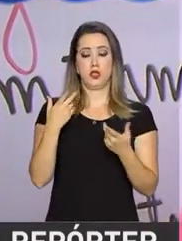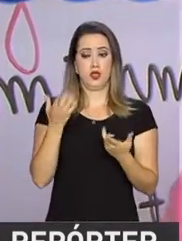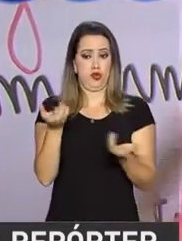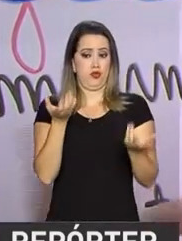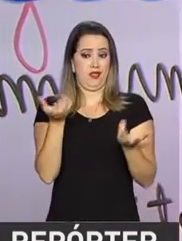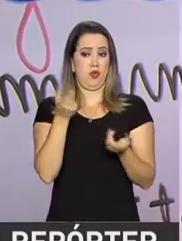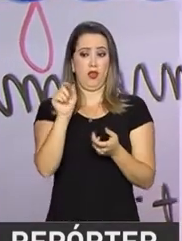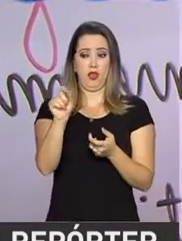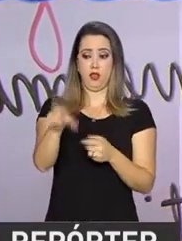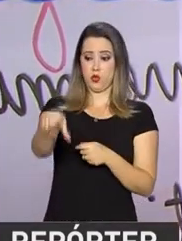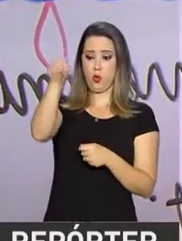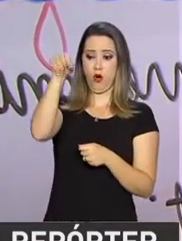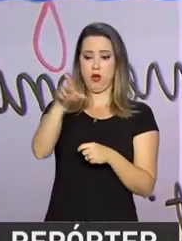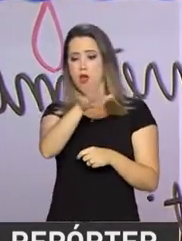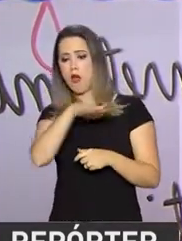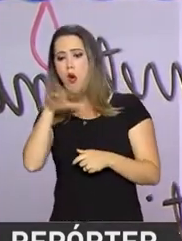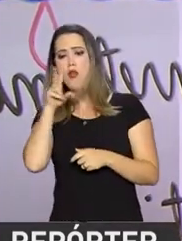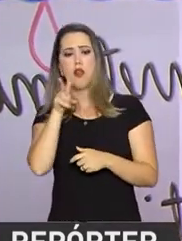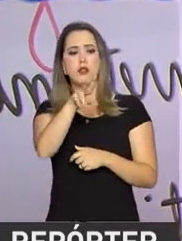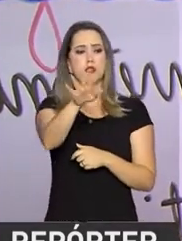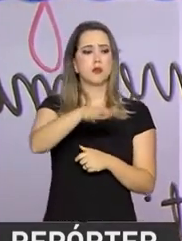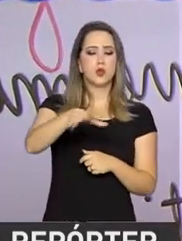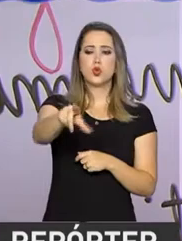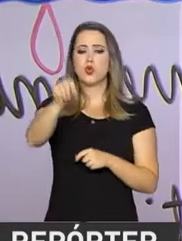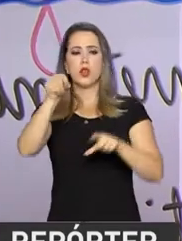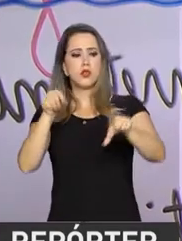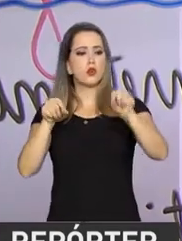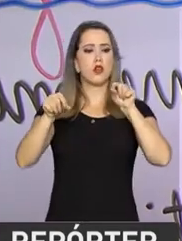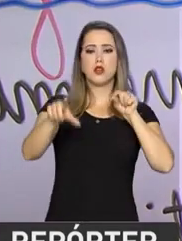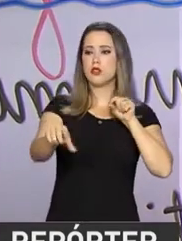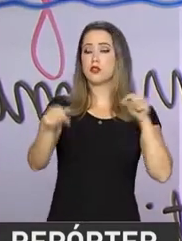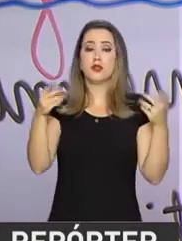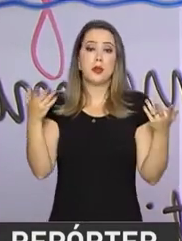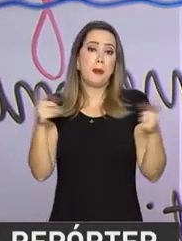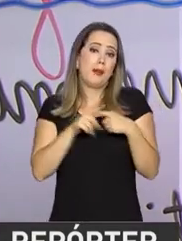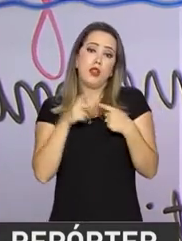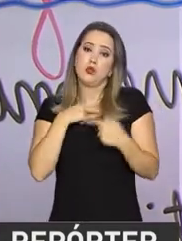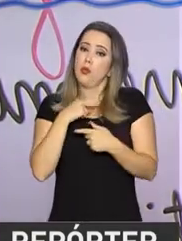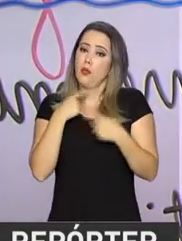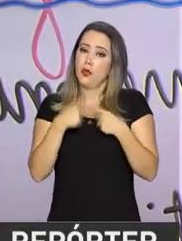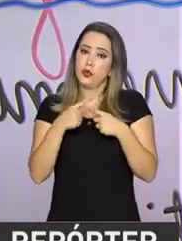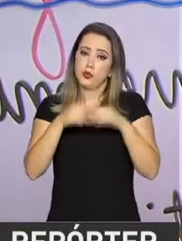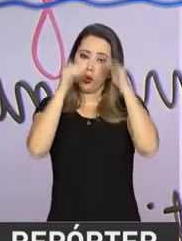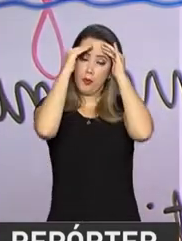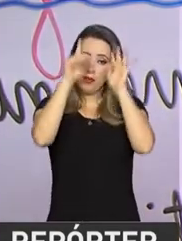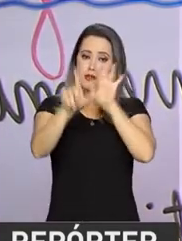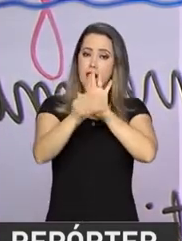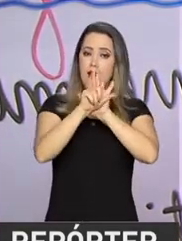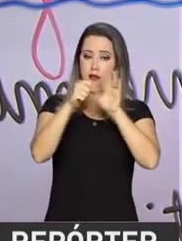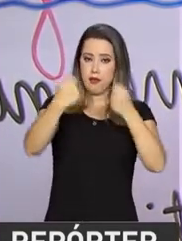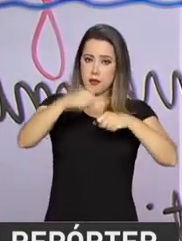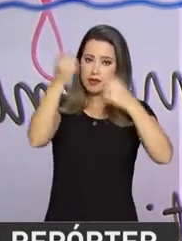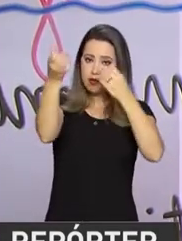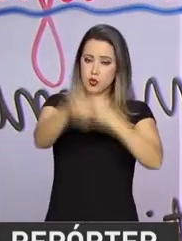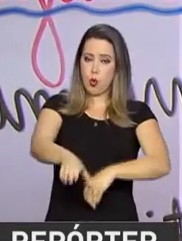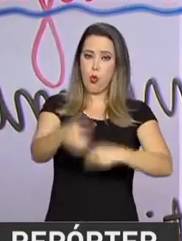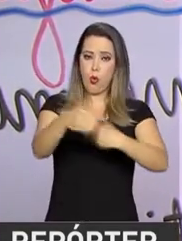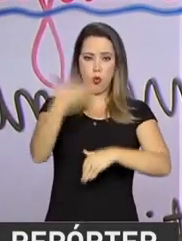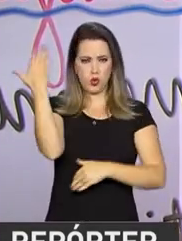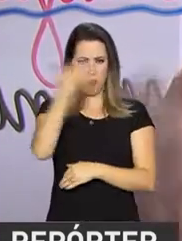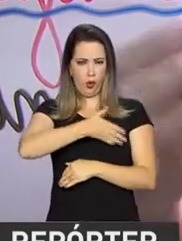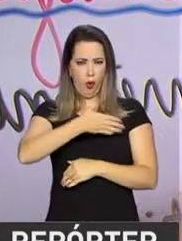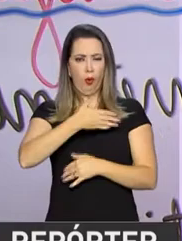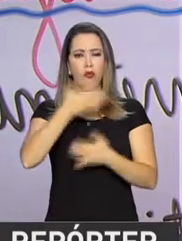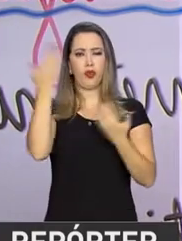mercado que tem o perfil para trabalhar na gente e inteligência com ela não pode fazer isso obedecendo à lei e à condição de 88 que tem que fazer concurso